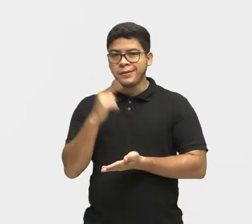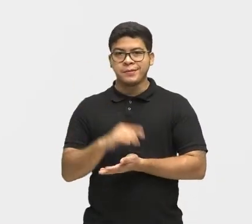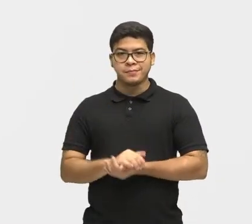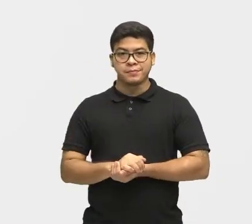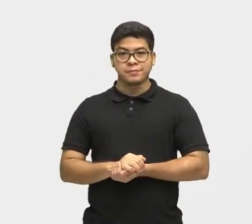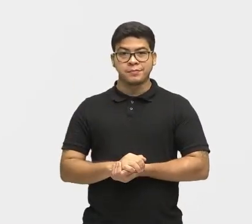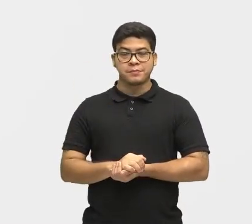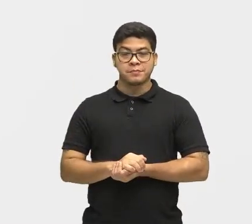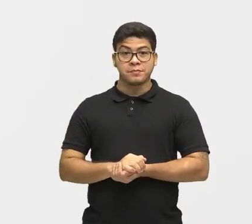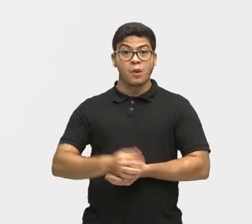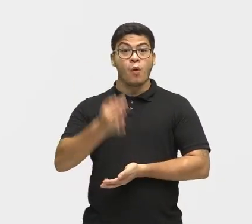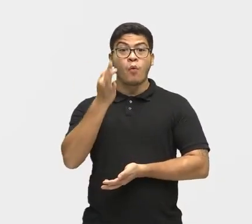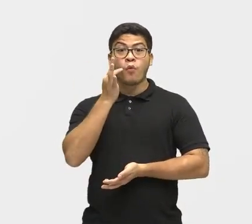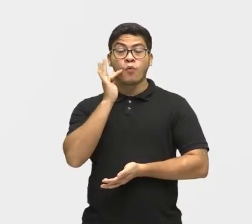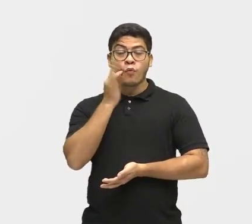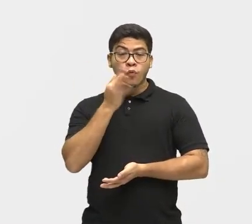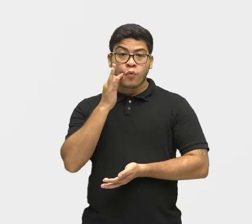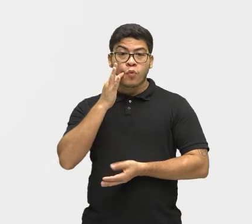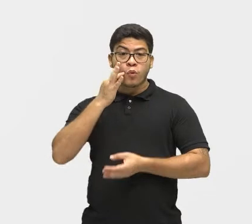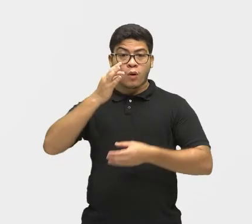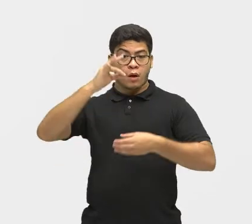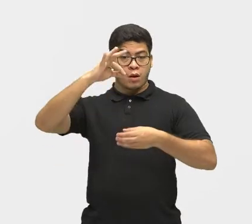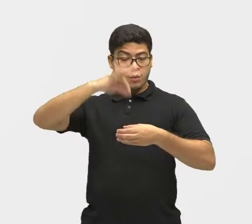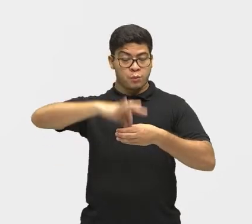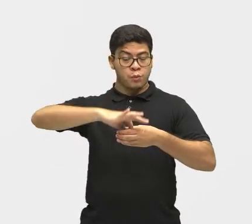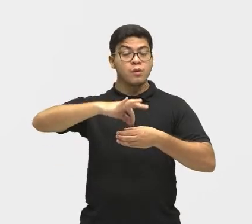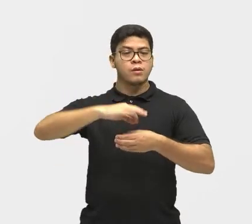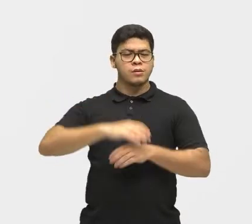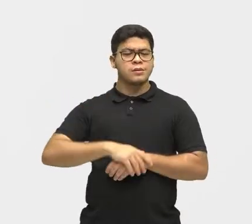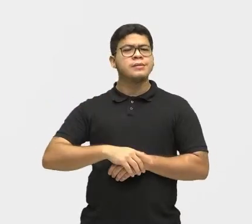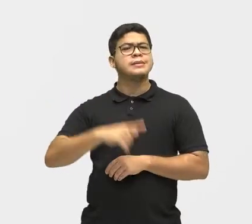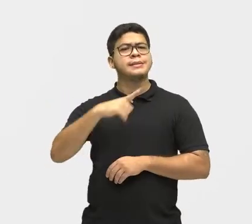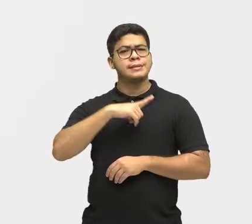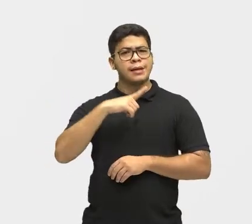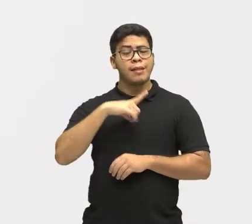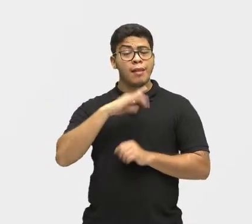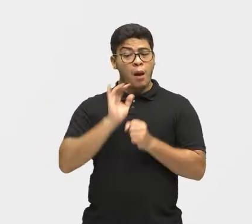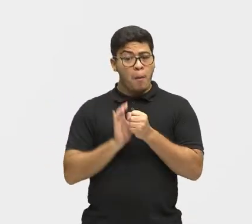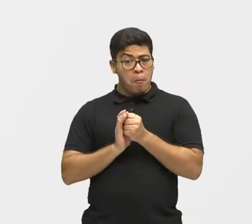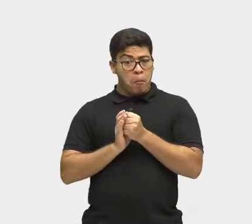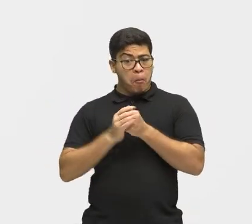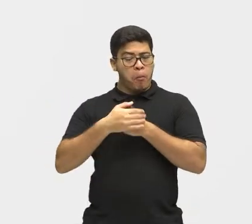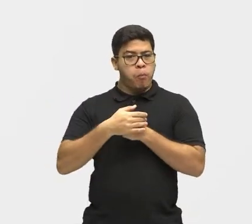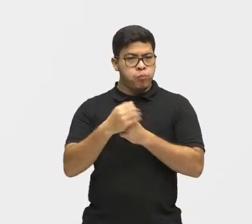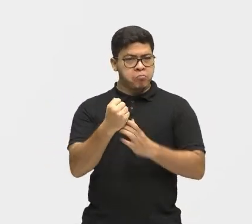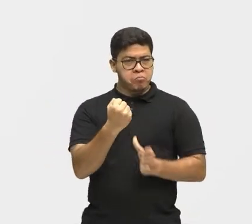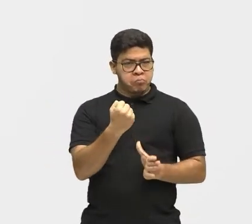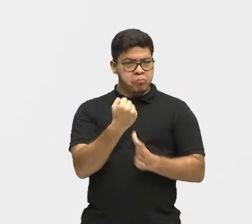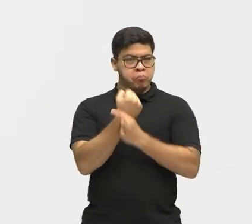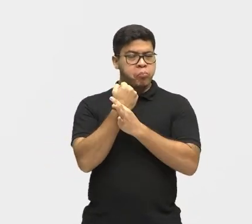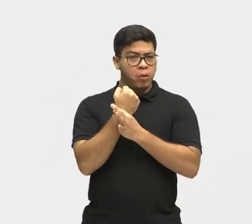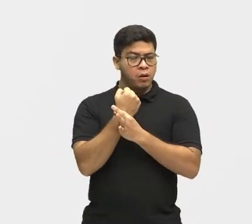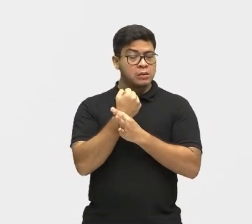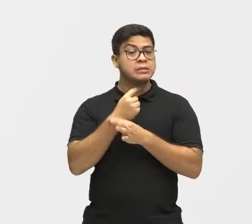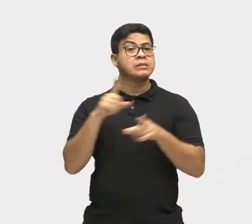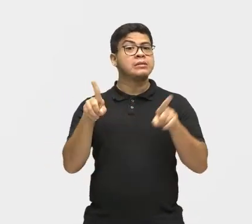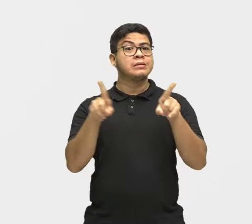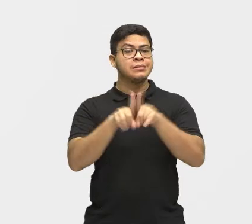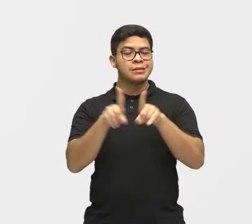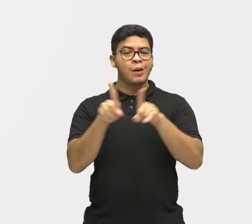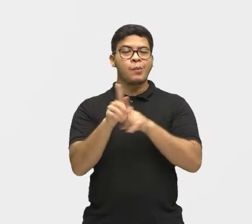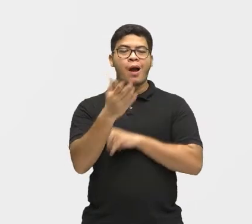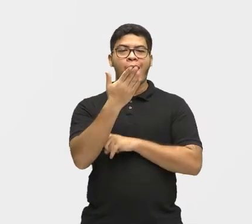só. Frutos e semente, a gente está falando aí de proteção e alimentação, A gente